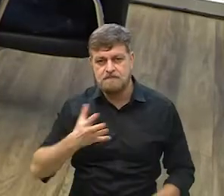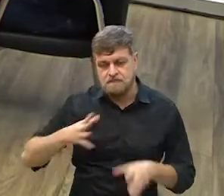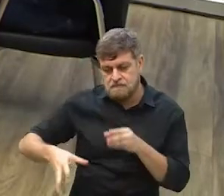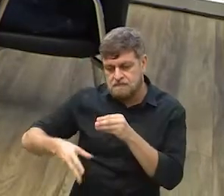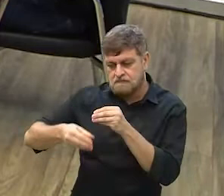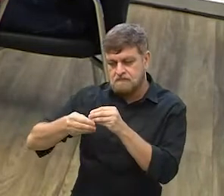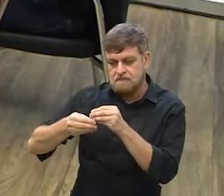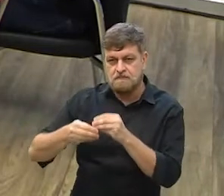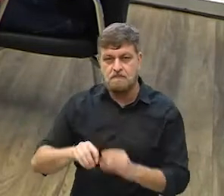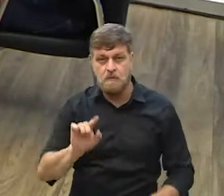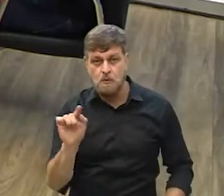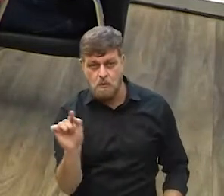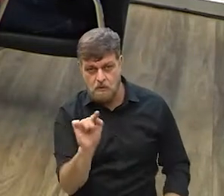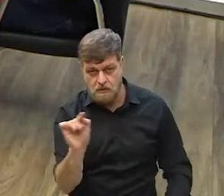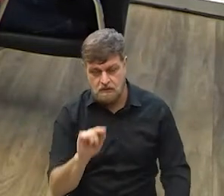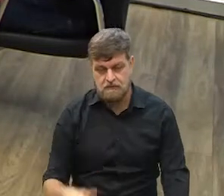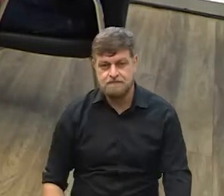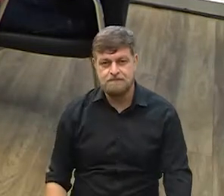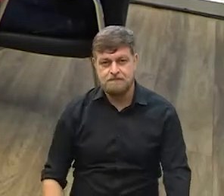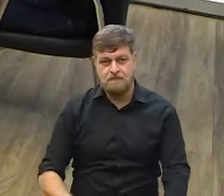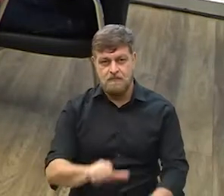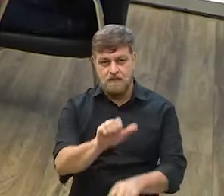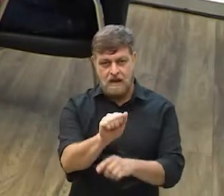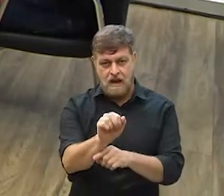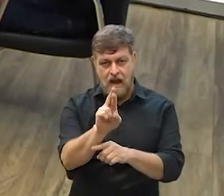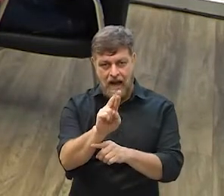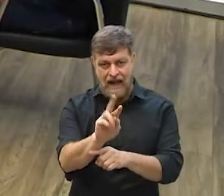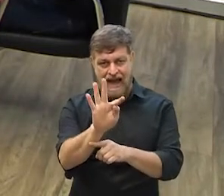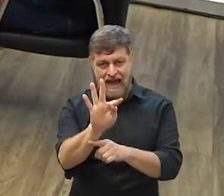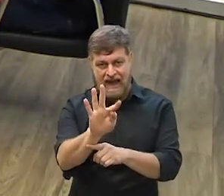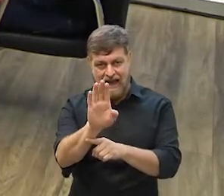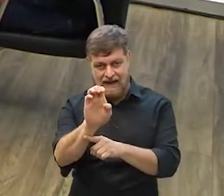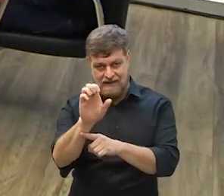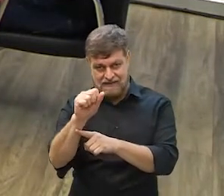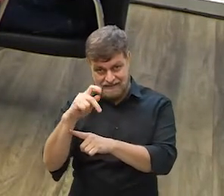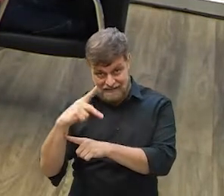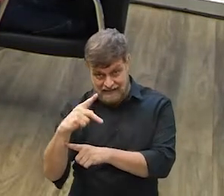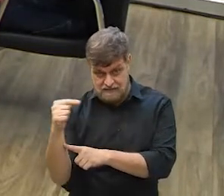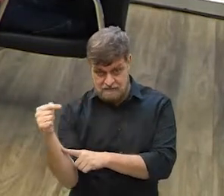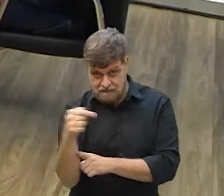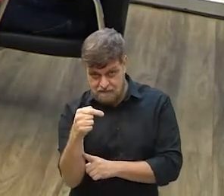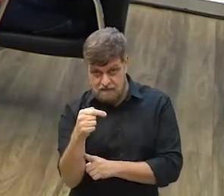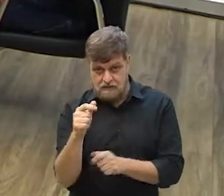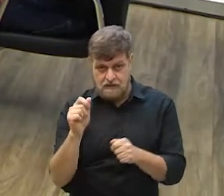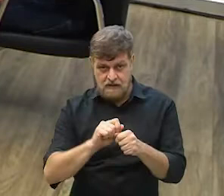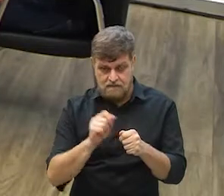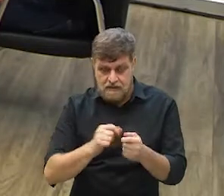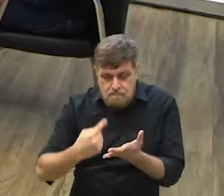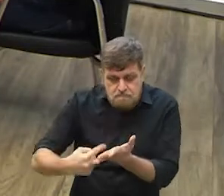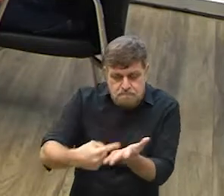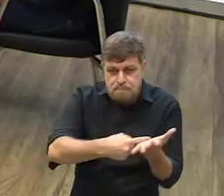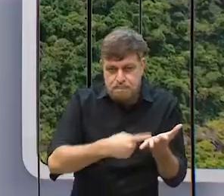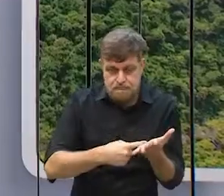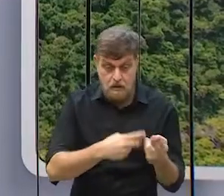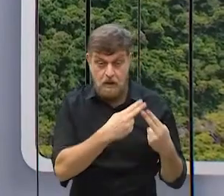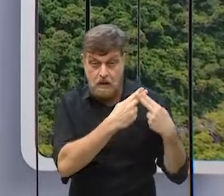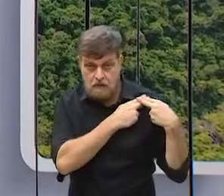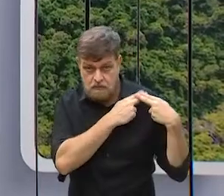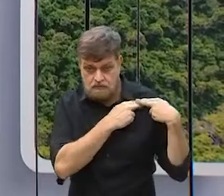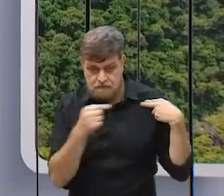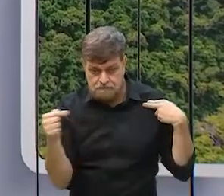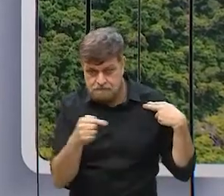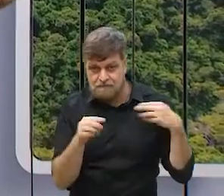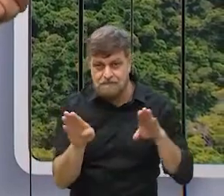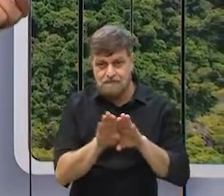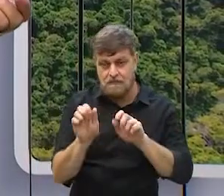complemento, Gabriel, a Artesp, né, que é a agência de regulação, faz essas tratativas também, e